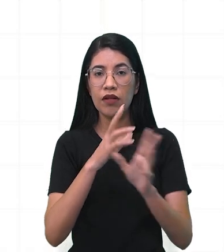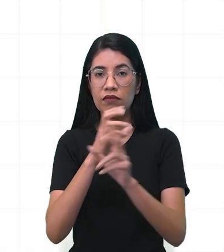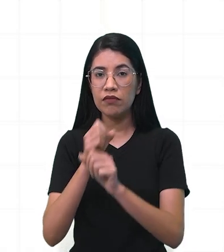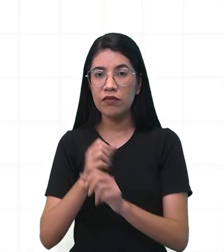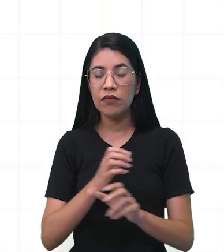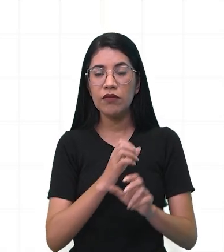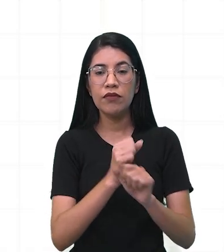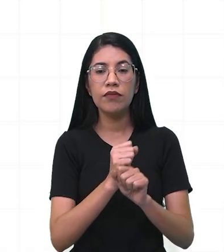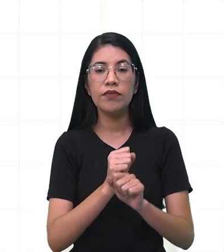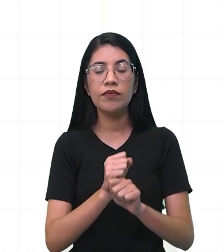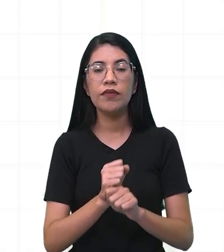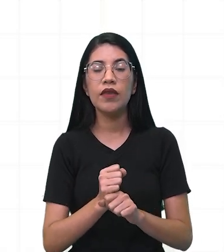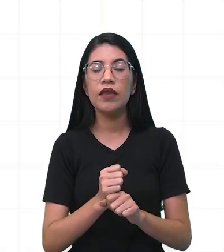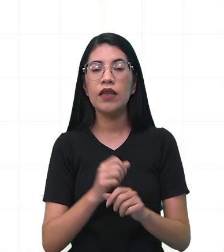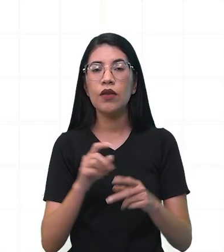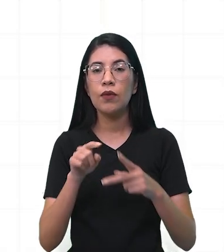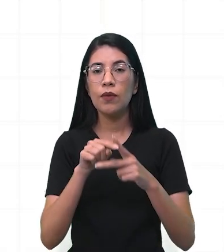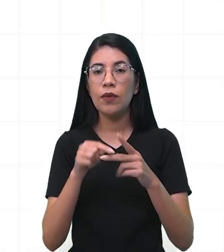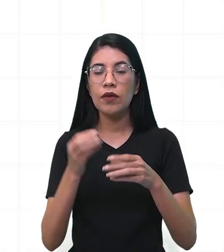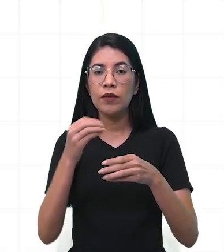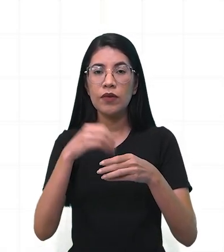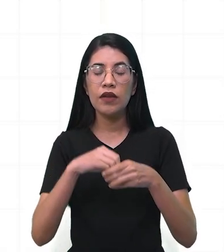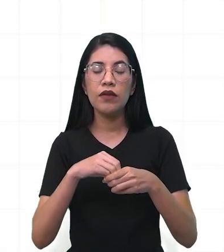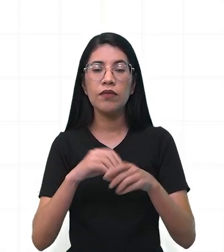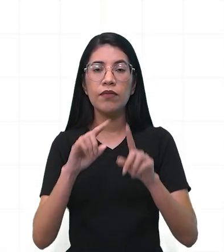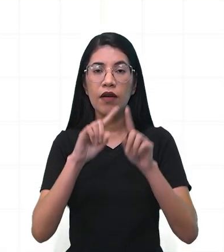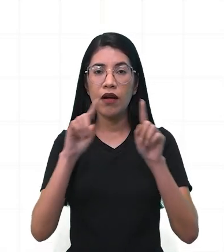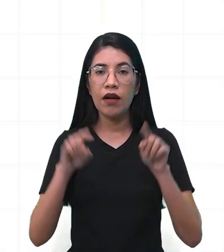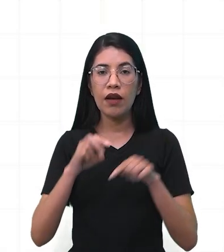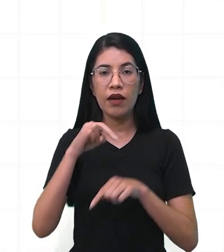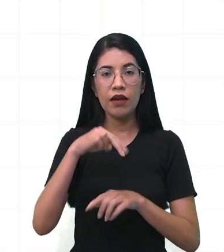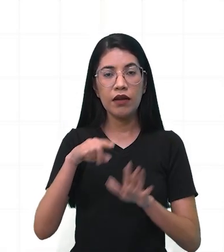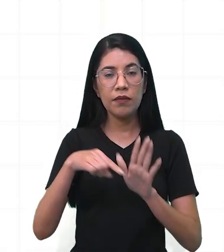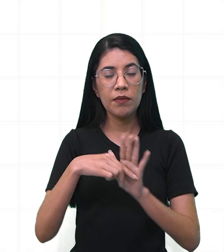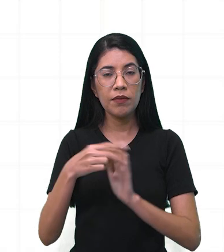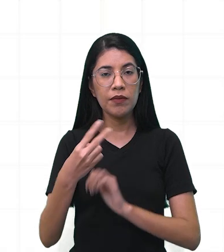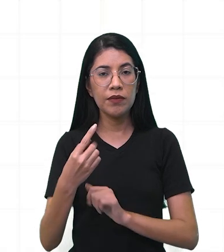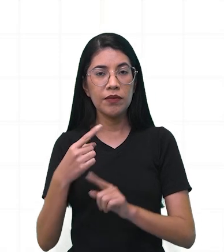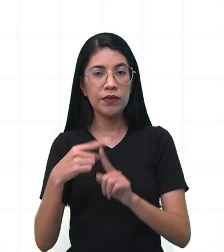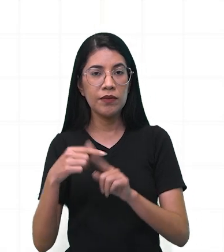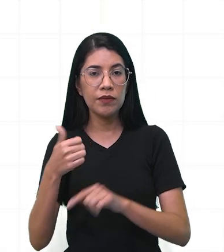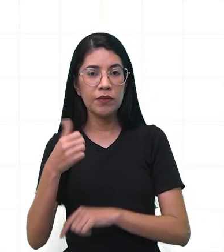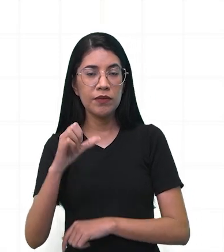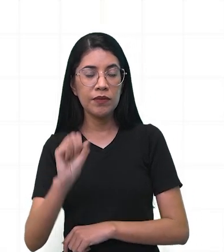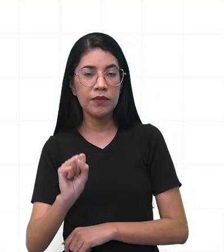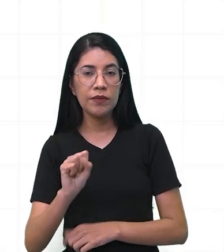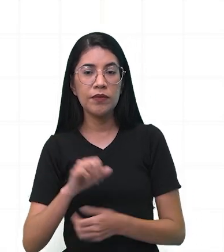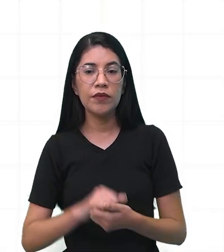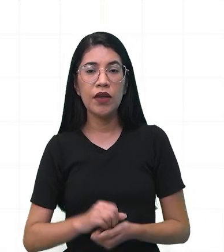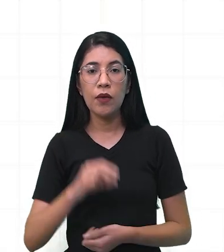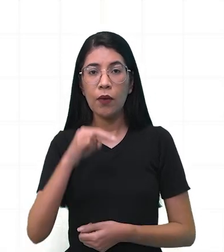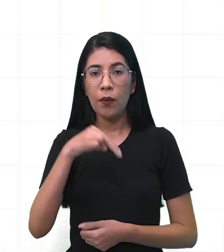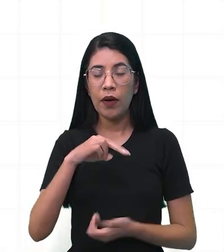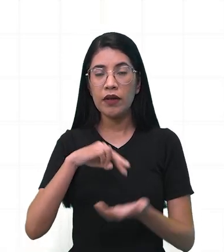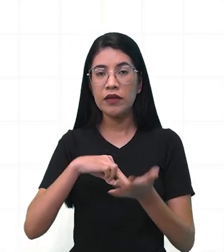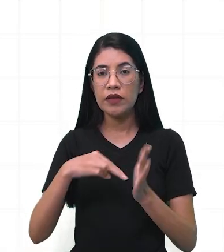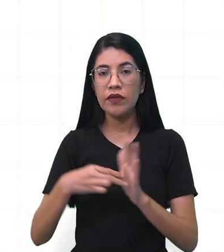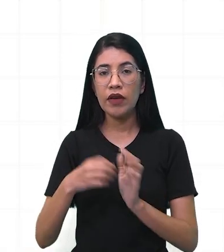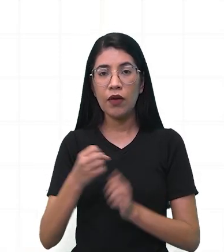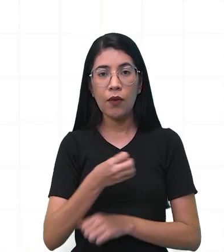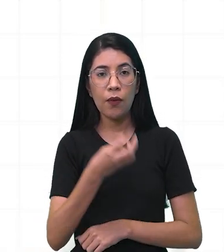dos ângulos internos é igual a n menos 2 vezes 180. Esse n é o número de